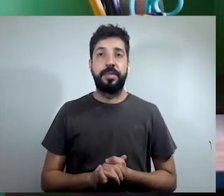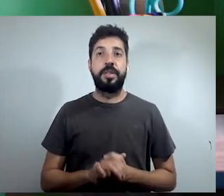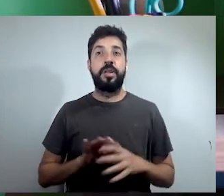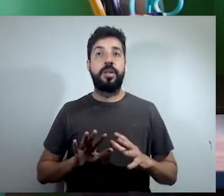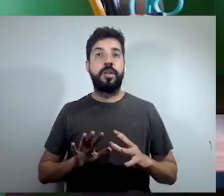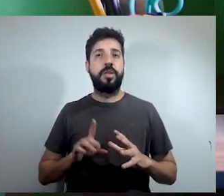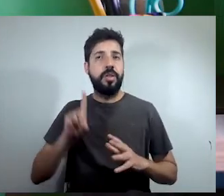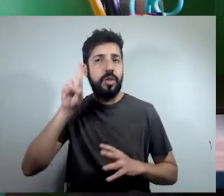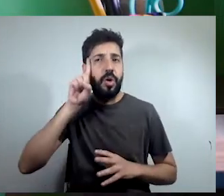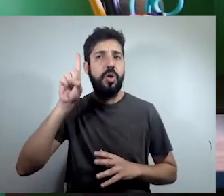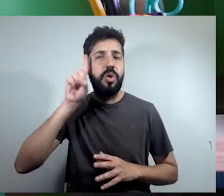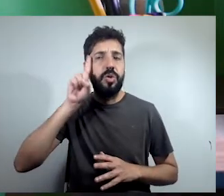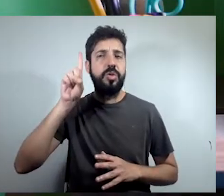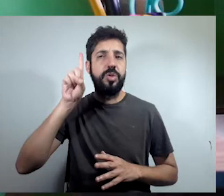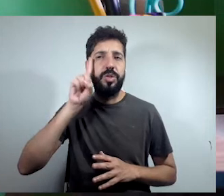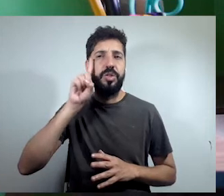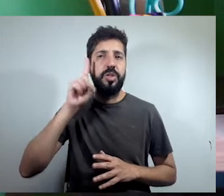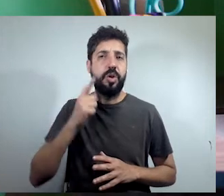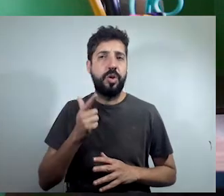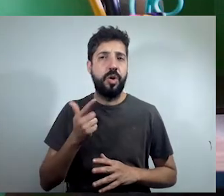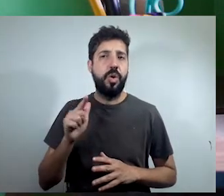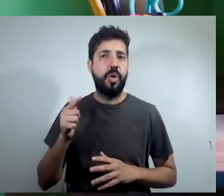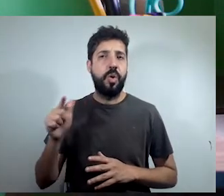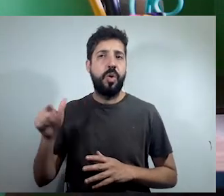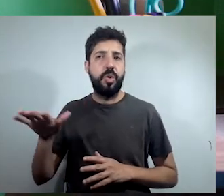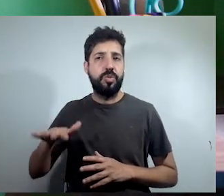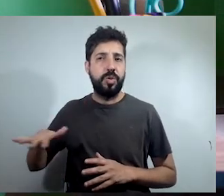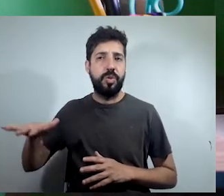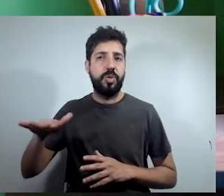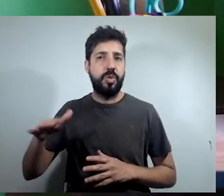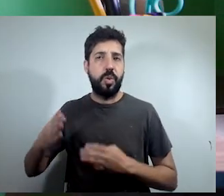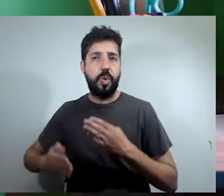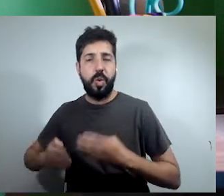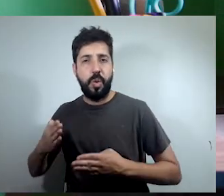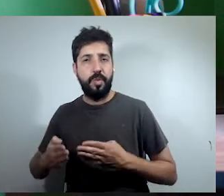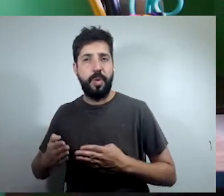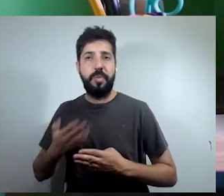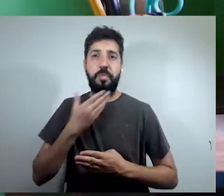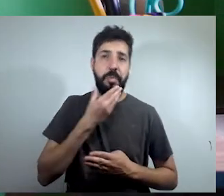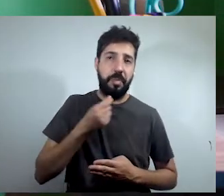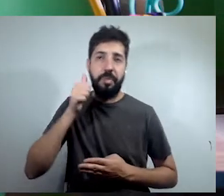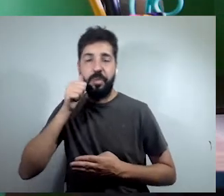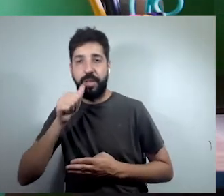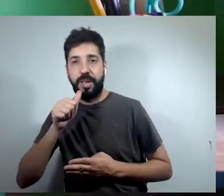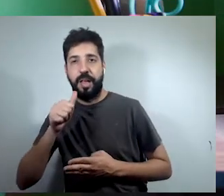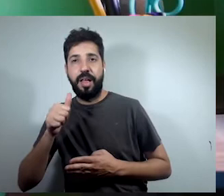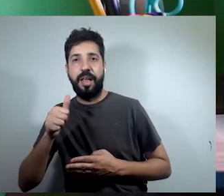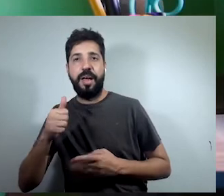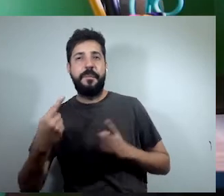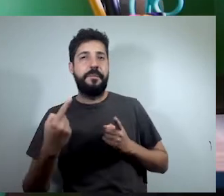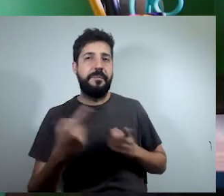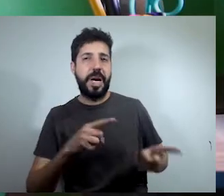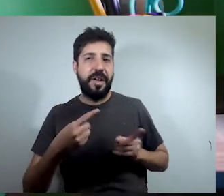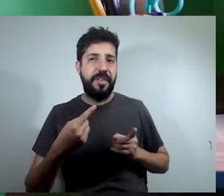Todo dia, os outros robôs, e as robôs também, zombavam dele